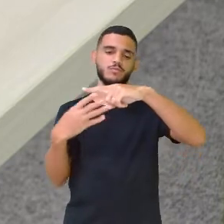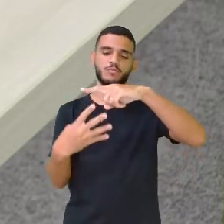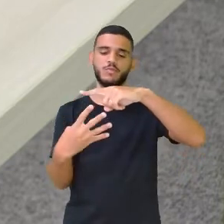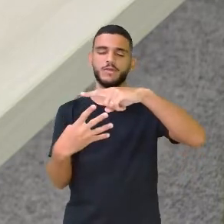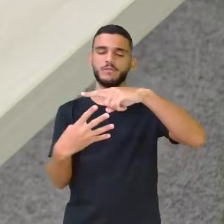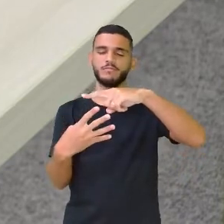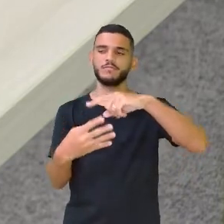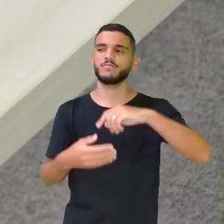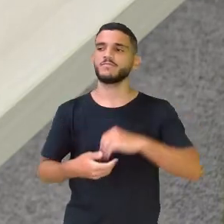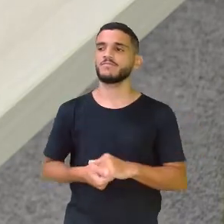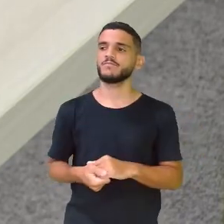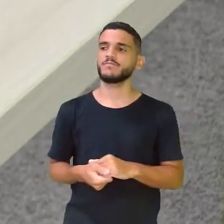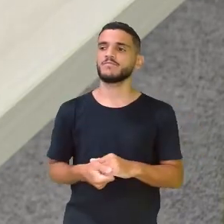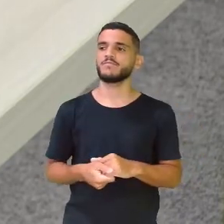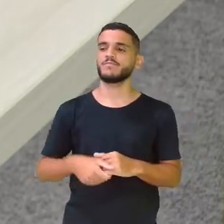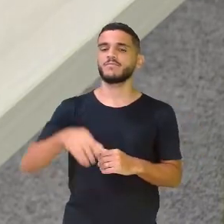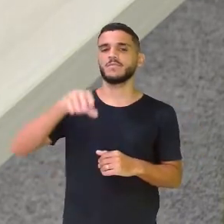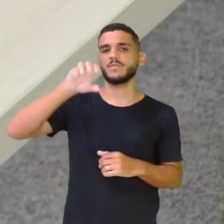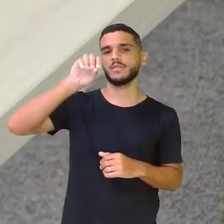0,25, ó.